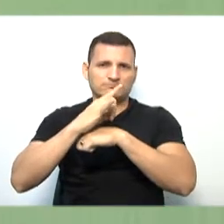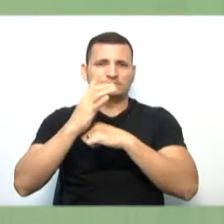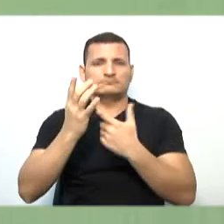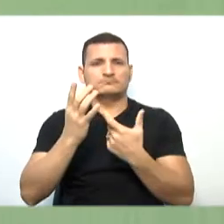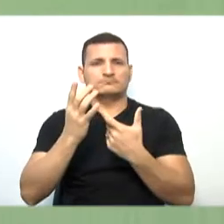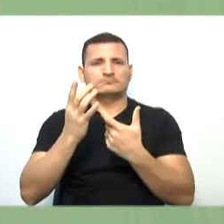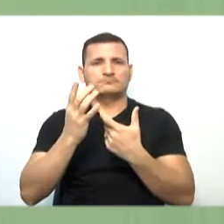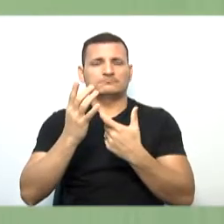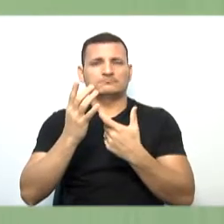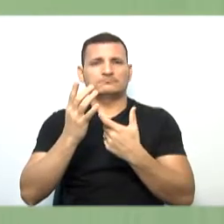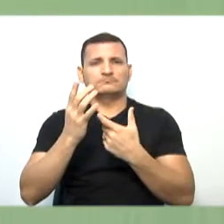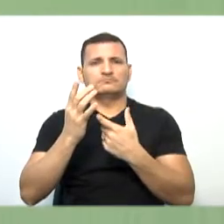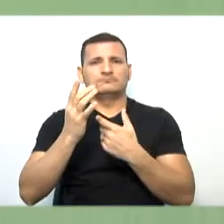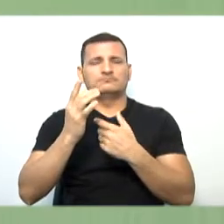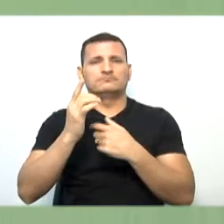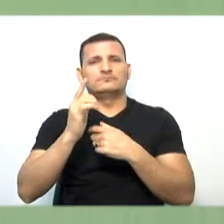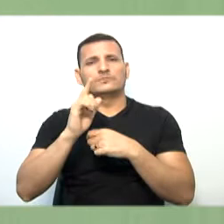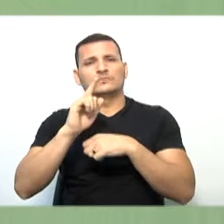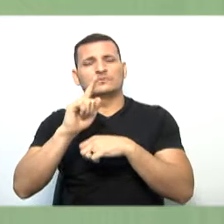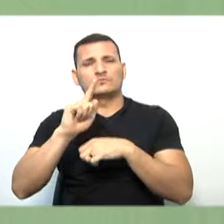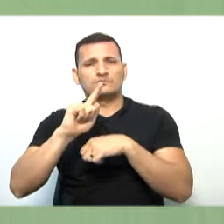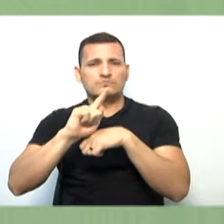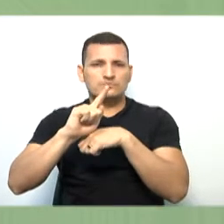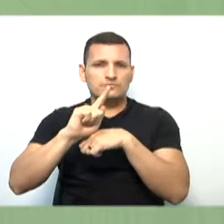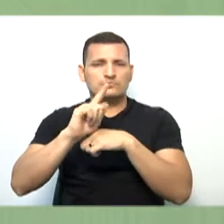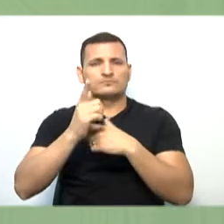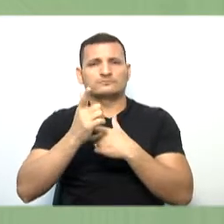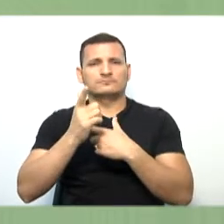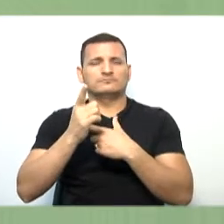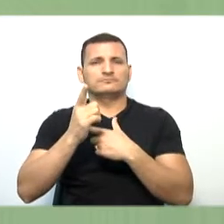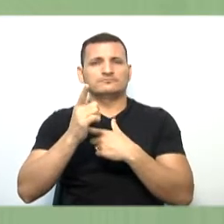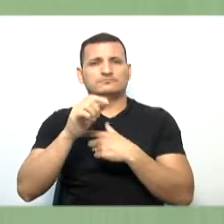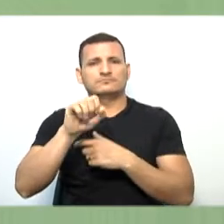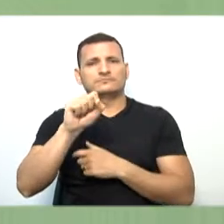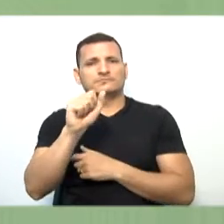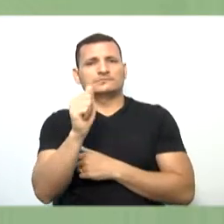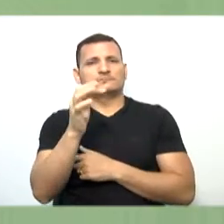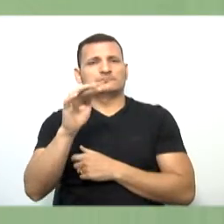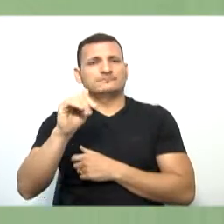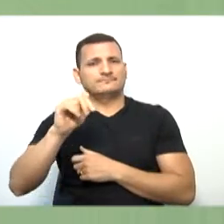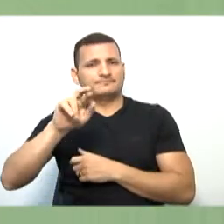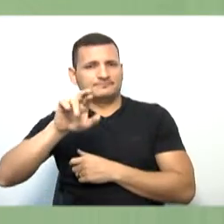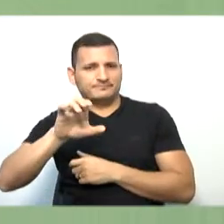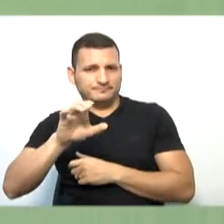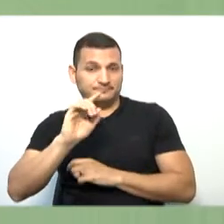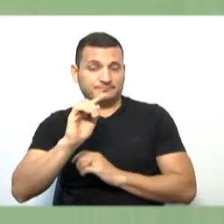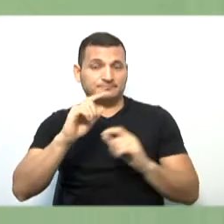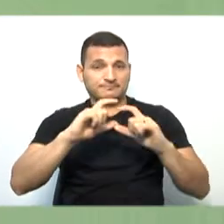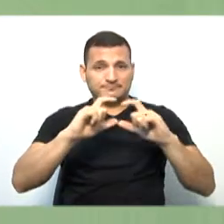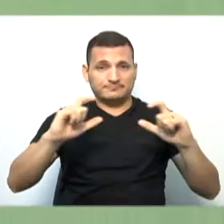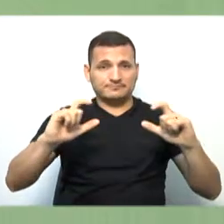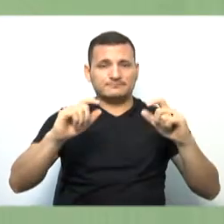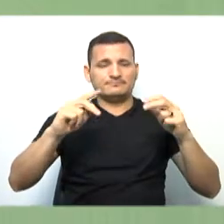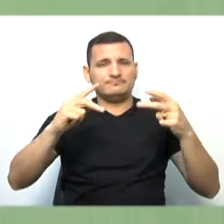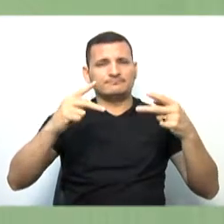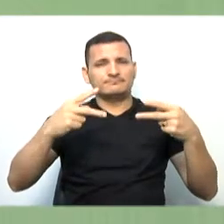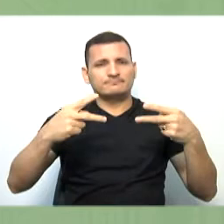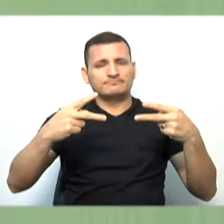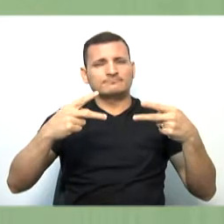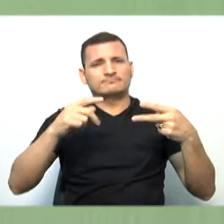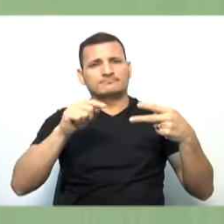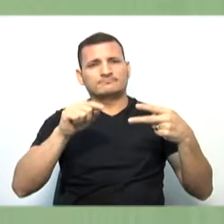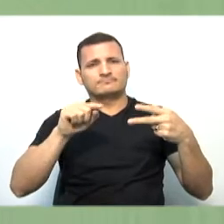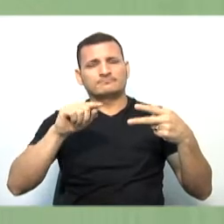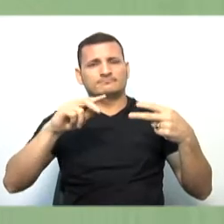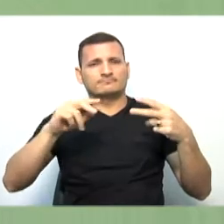Google Chrome, o Edge, Opera, Safari, enfim, através de trechos de código que são enviados na